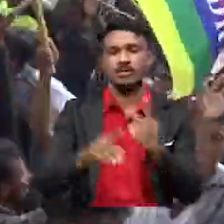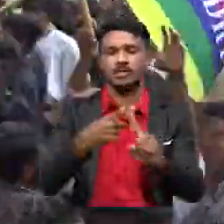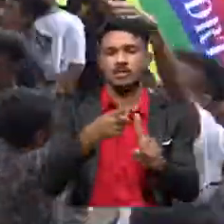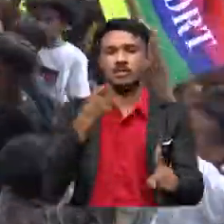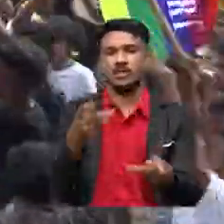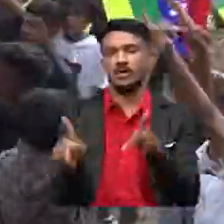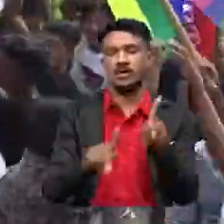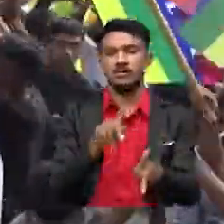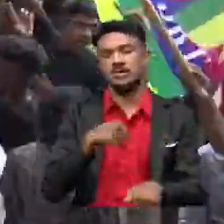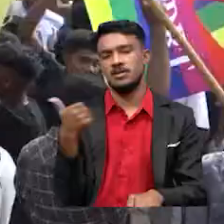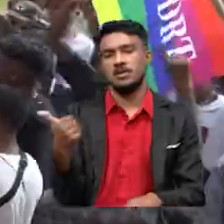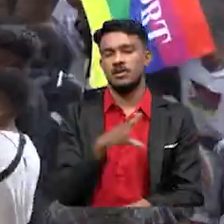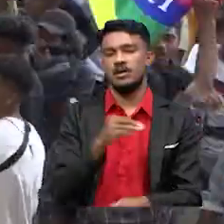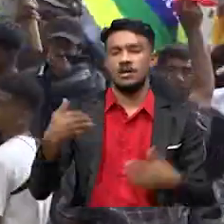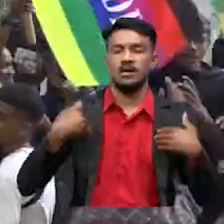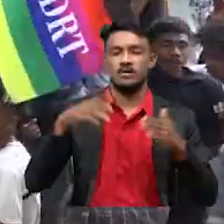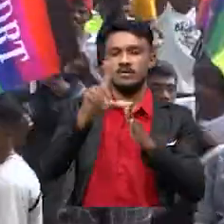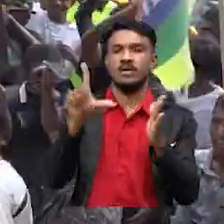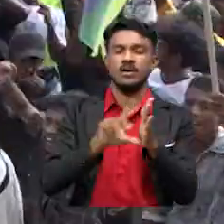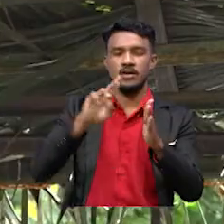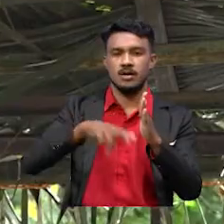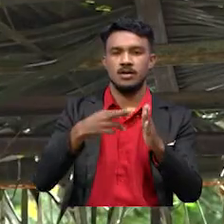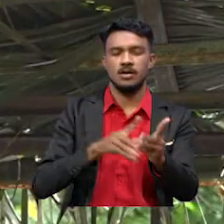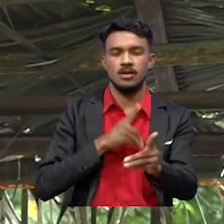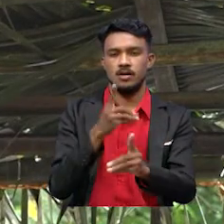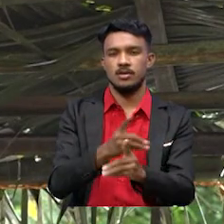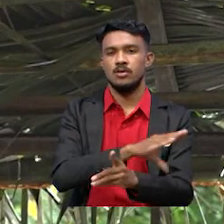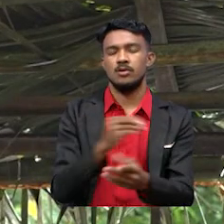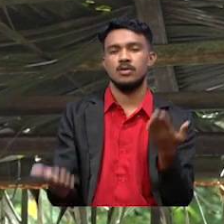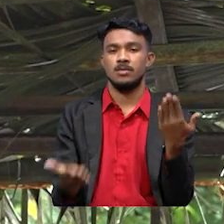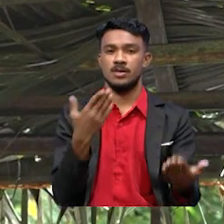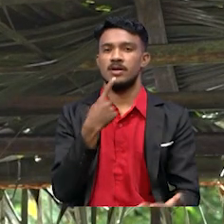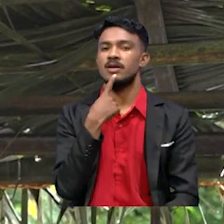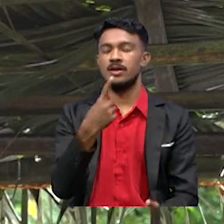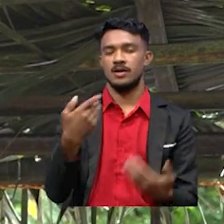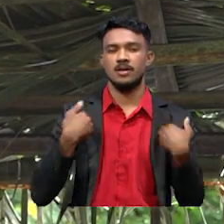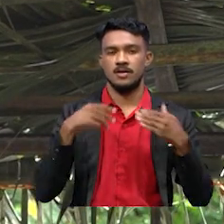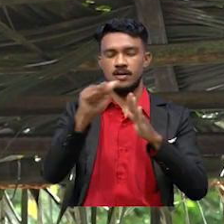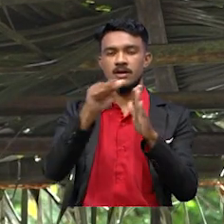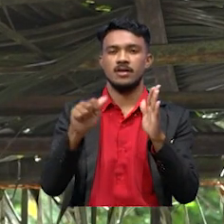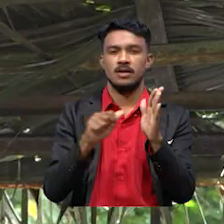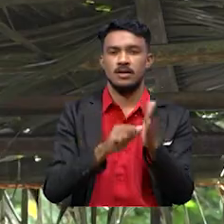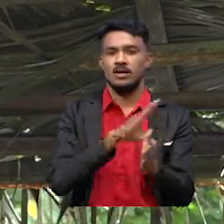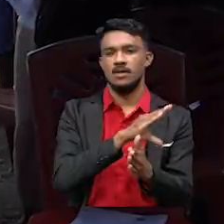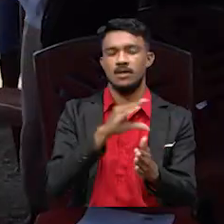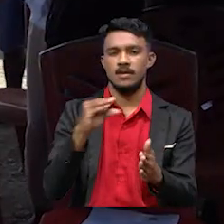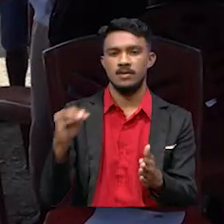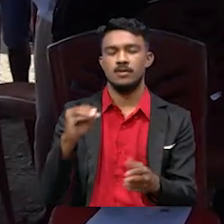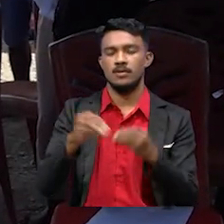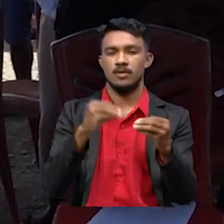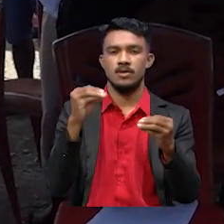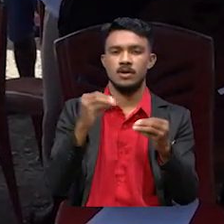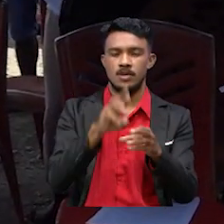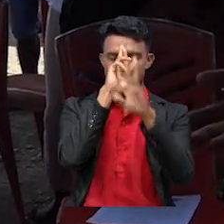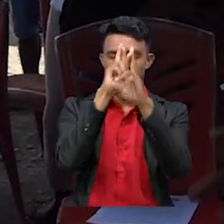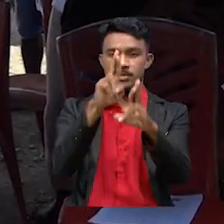ruma. Maskinune, lei mak se regula direitu no liberdade nebe temi sai artigo ne, ho base e imperativo, kona ba respeitu